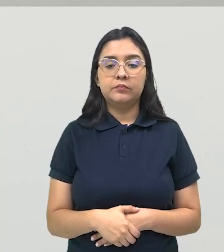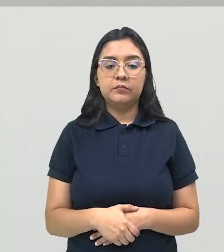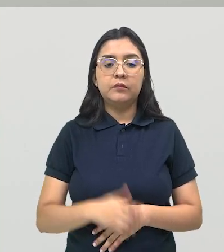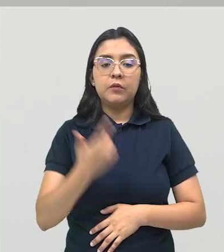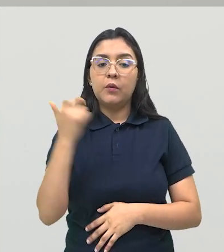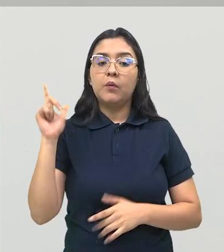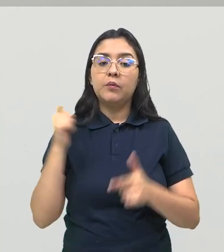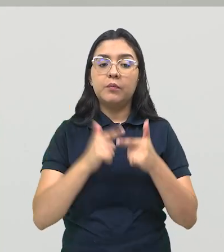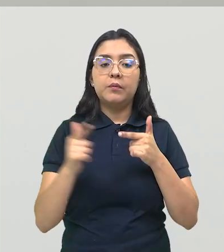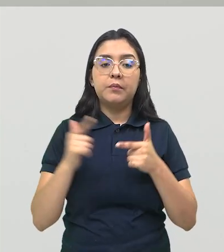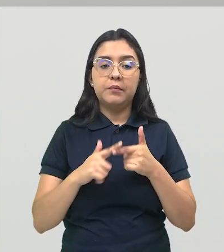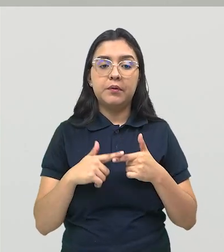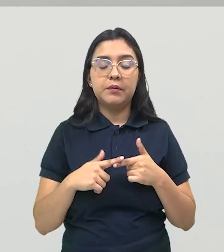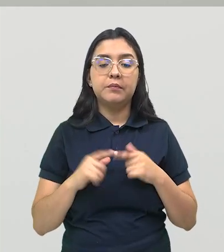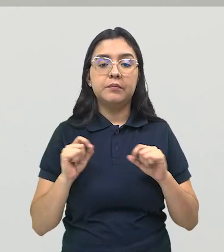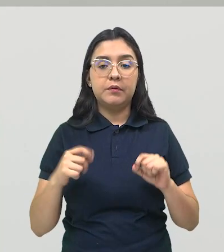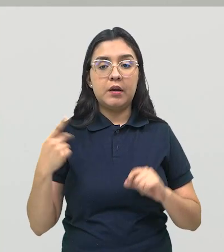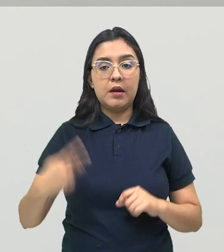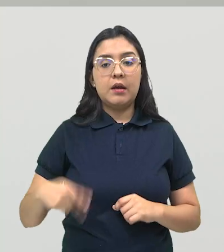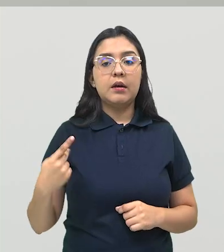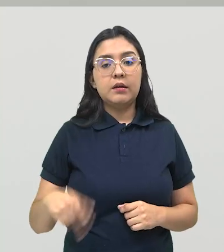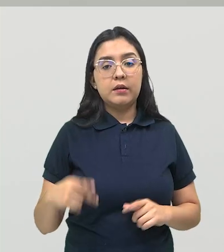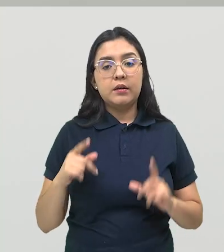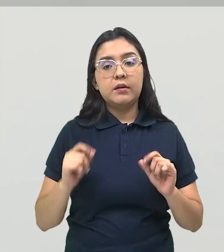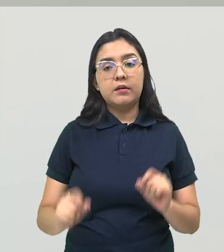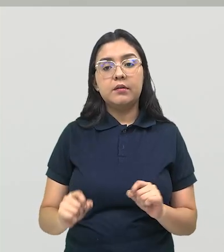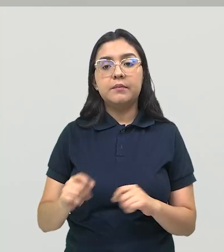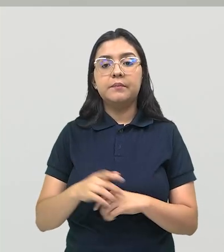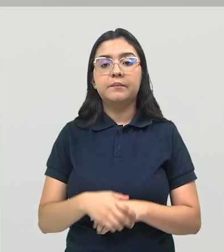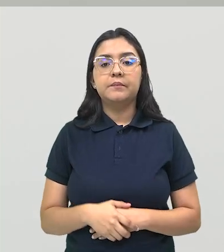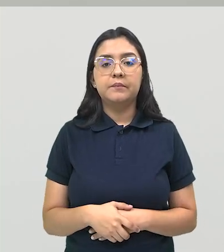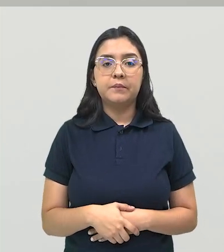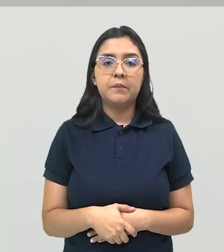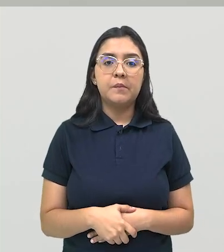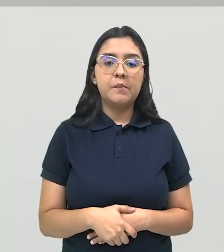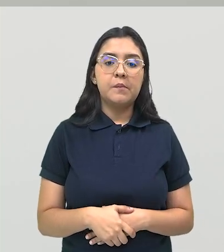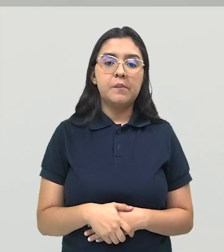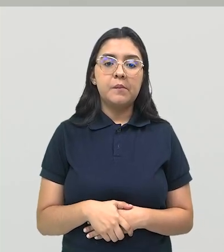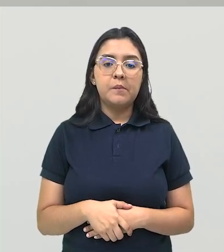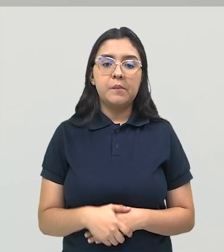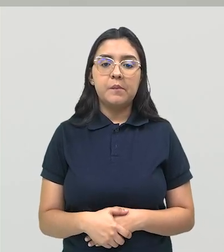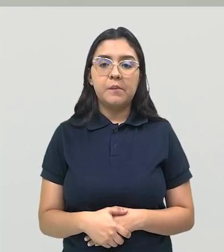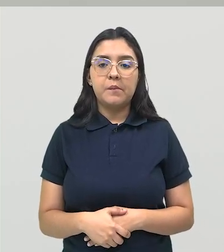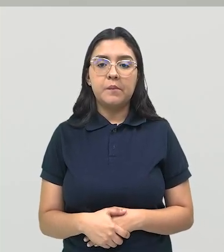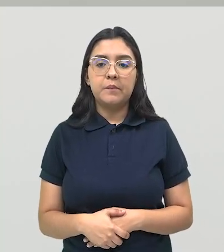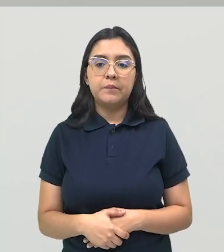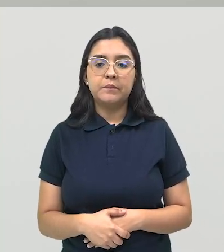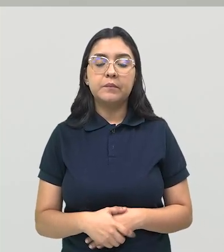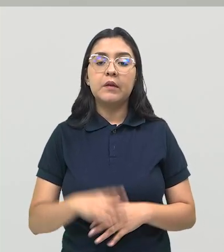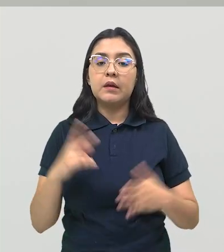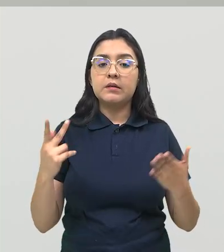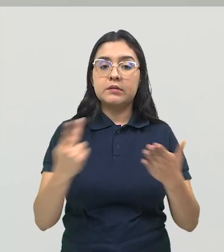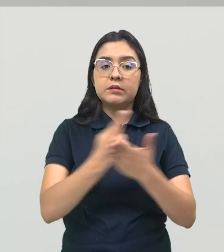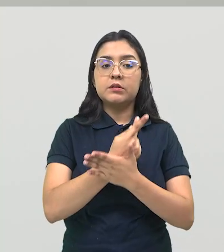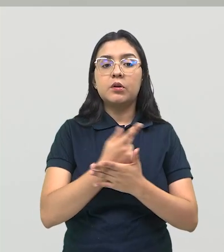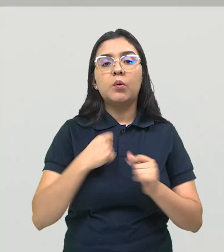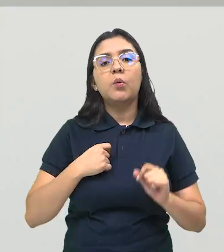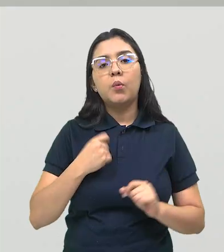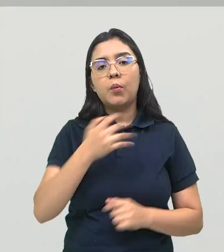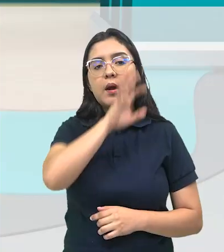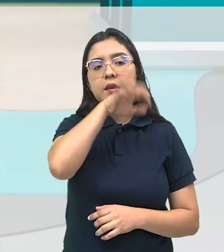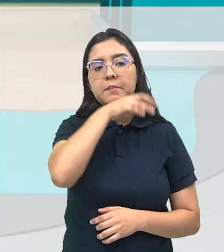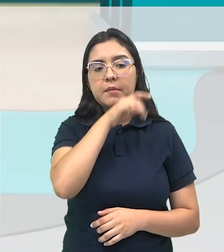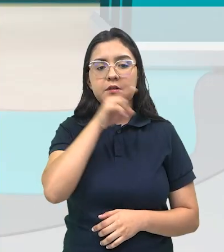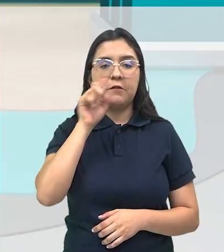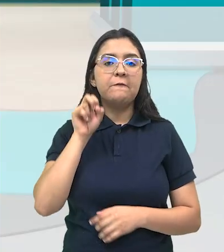Outra situação também muito comum aqui na nossa região é o acidente com animais